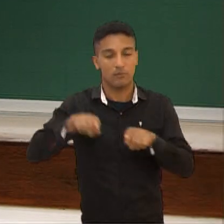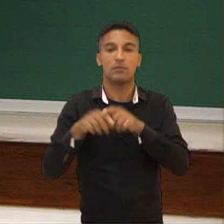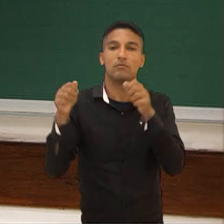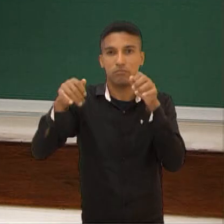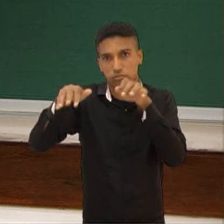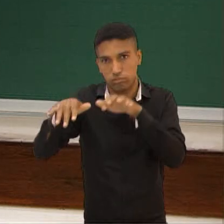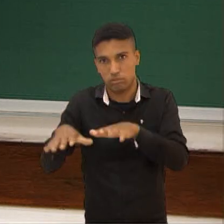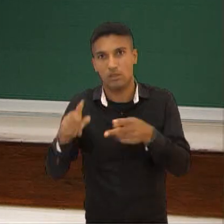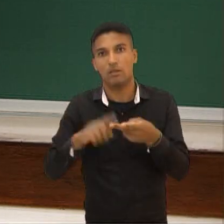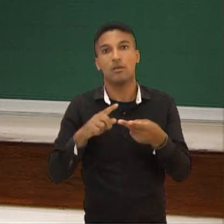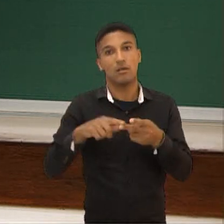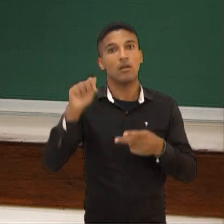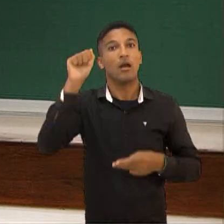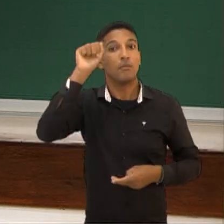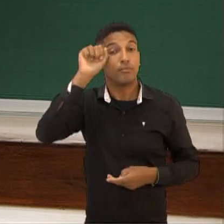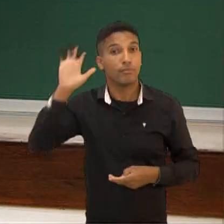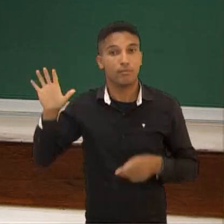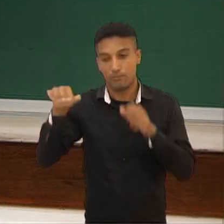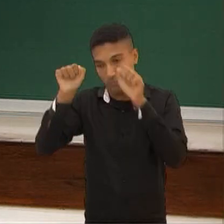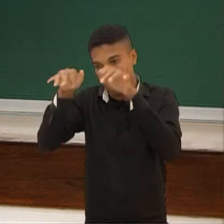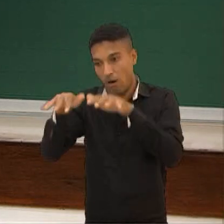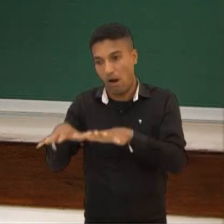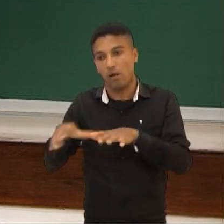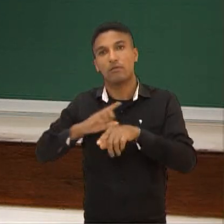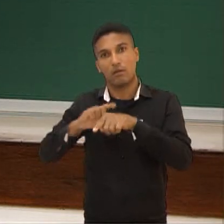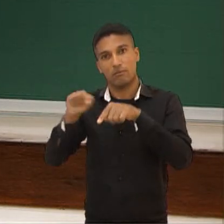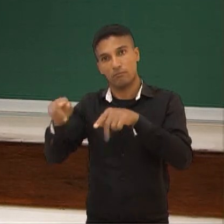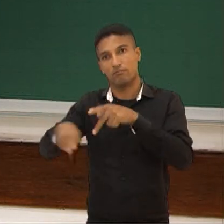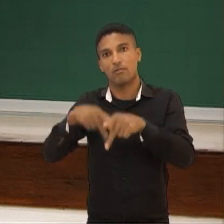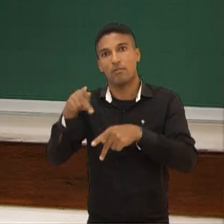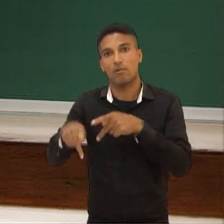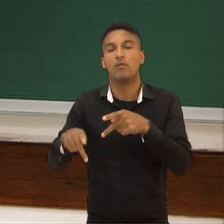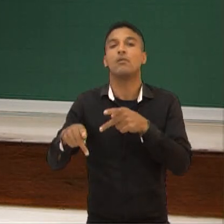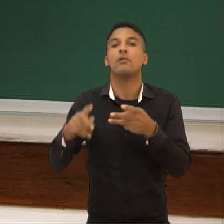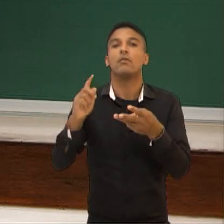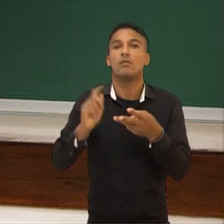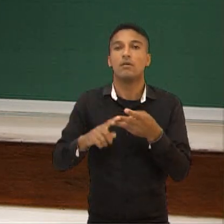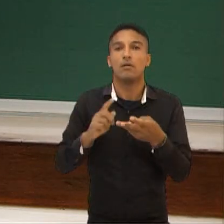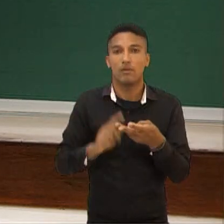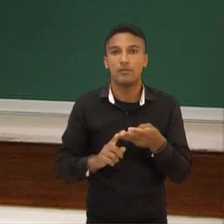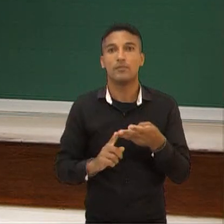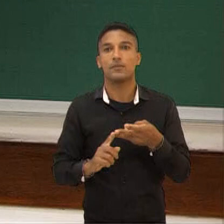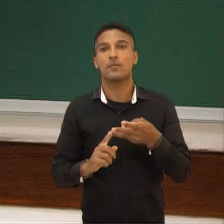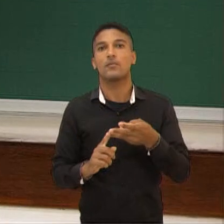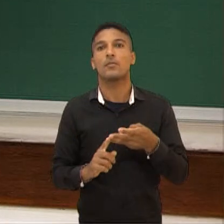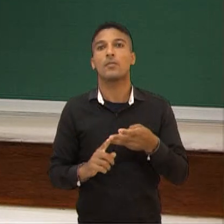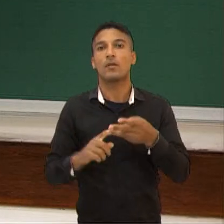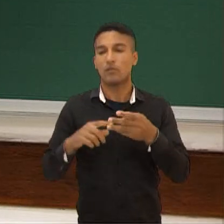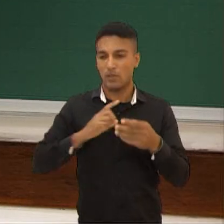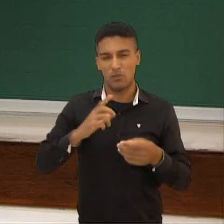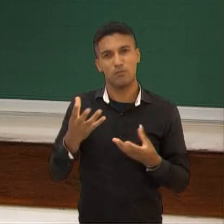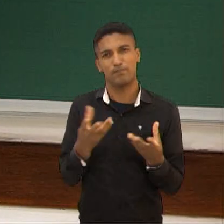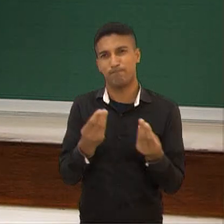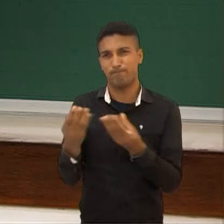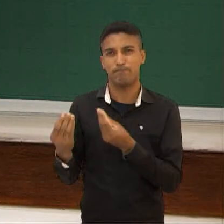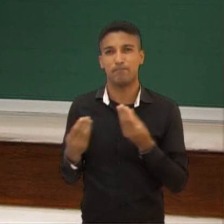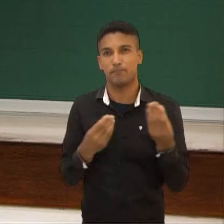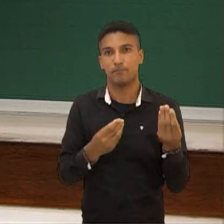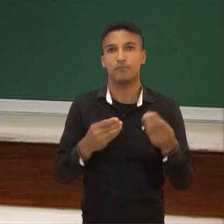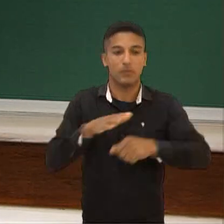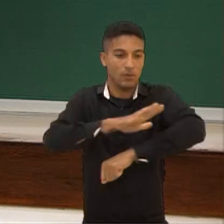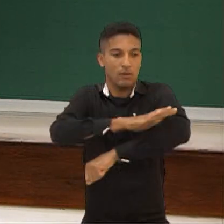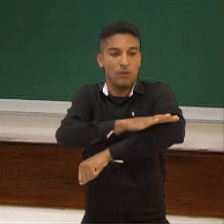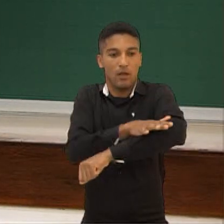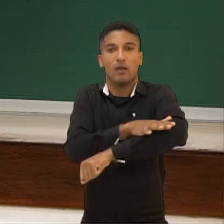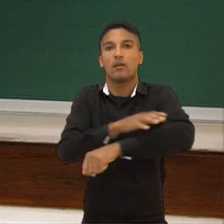é considerado multicultural? Porque ele consta com uma variedade de pessoas, de raças e culturas, né? Devido à